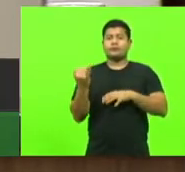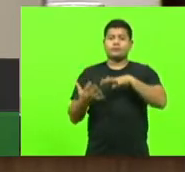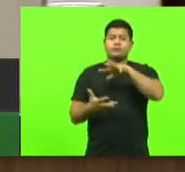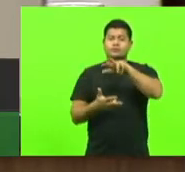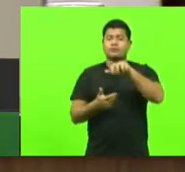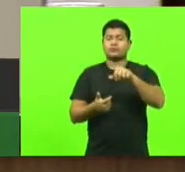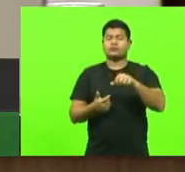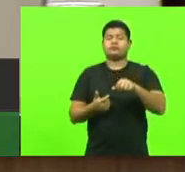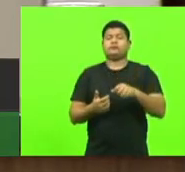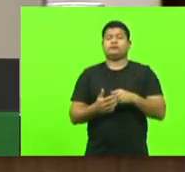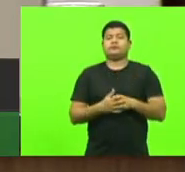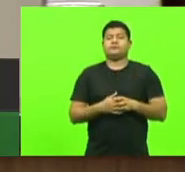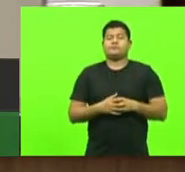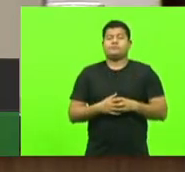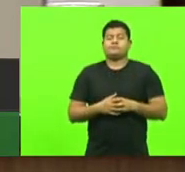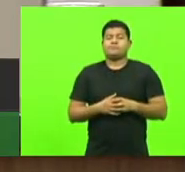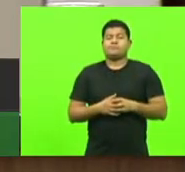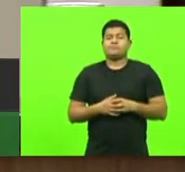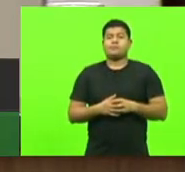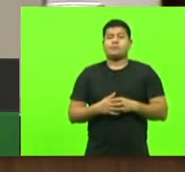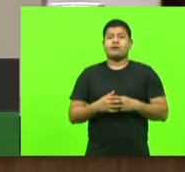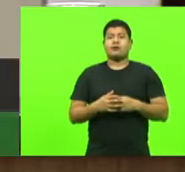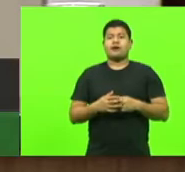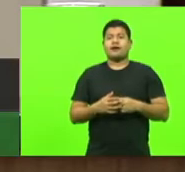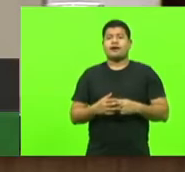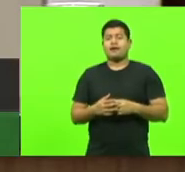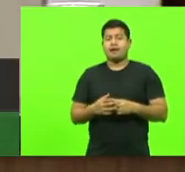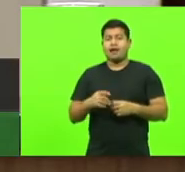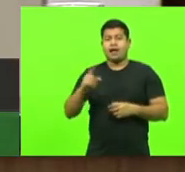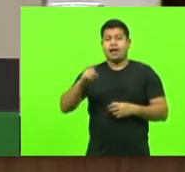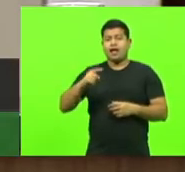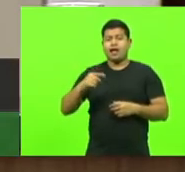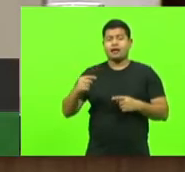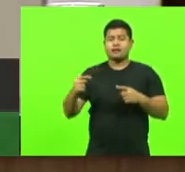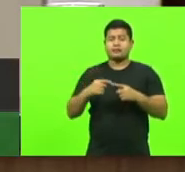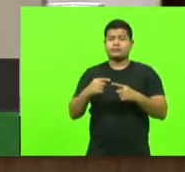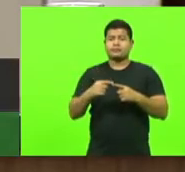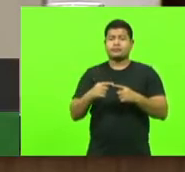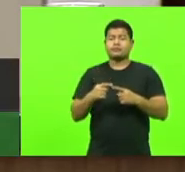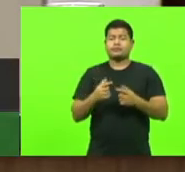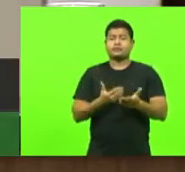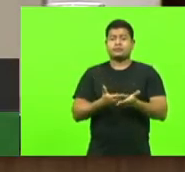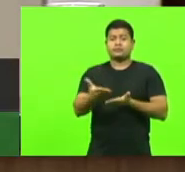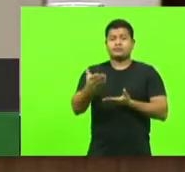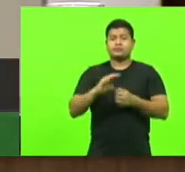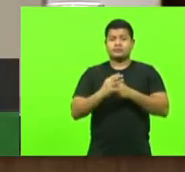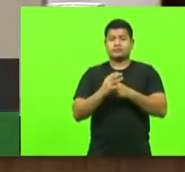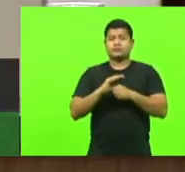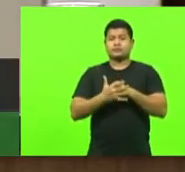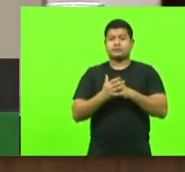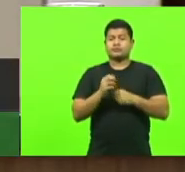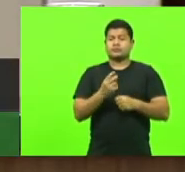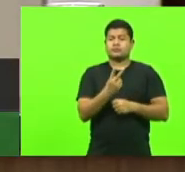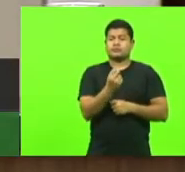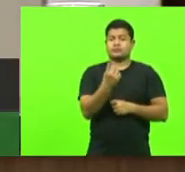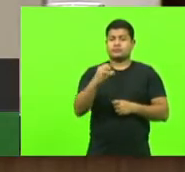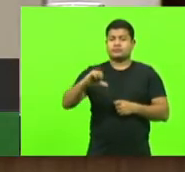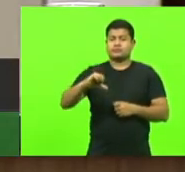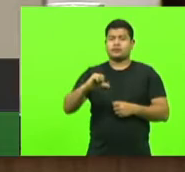do coronavírus, responsável pelo surto 2019. Em votação, deputados que aprovam, permaneçam como se